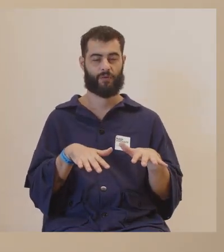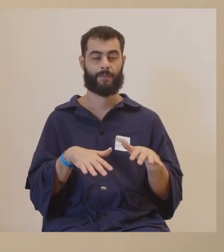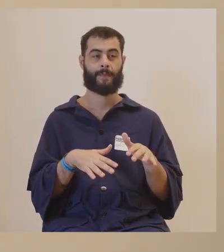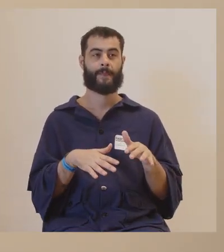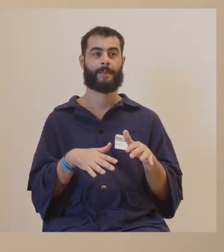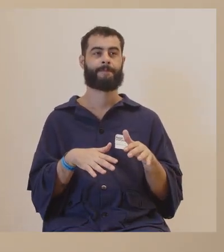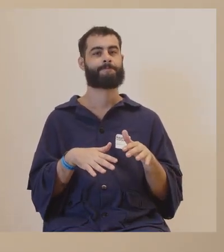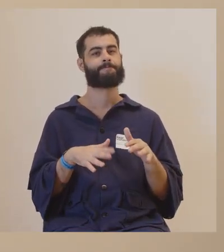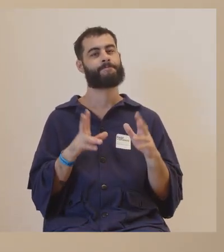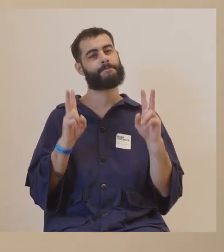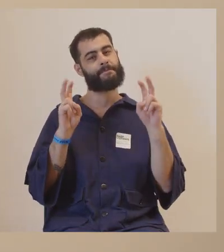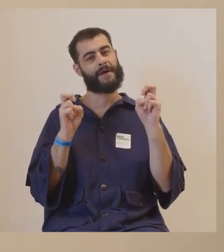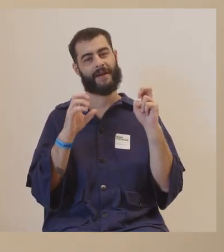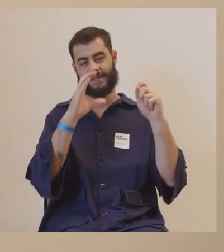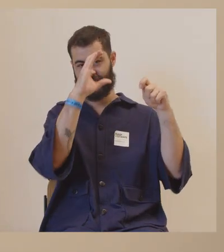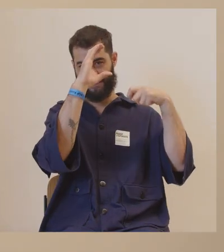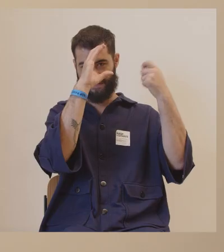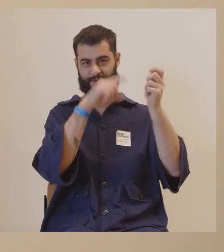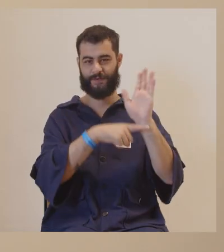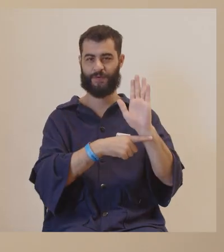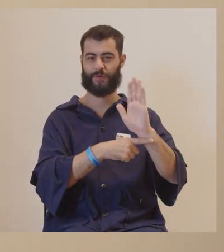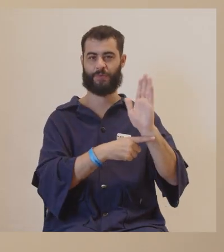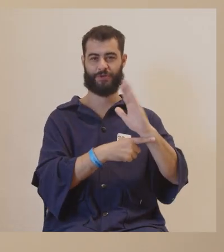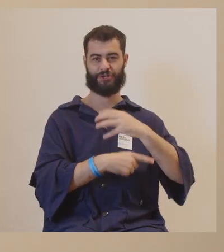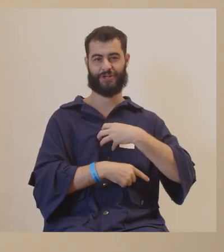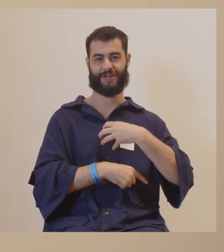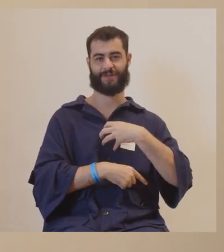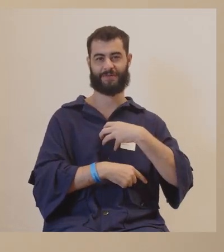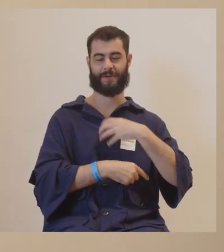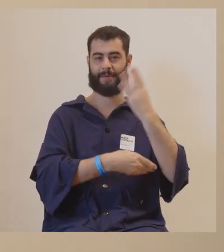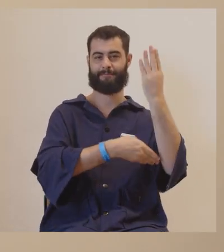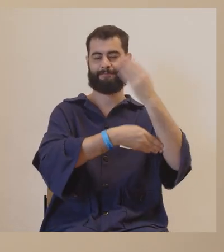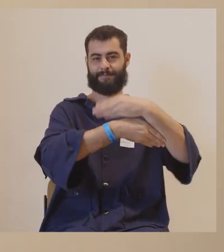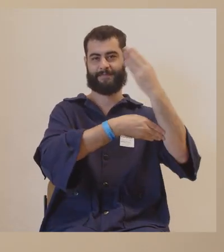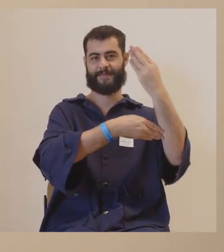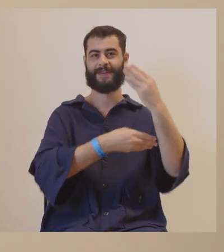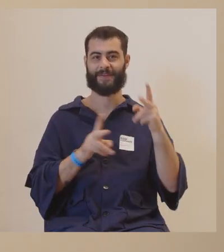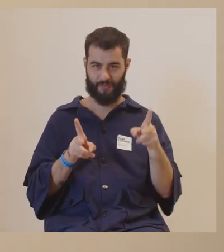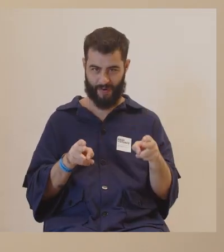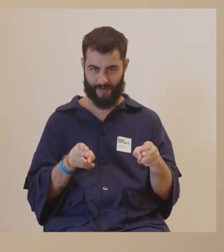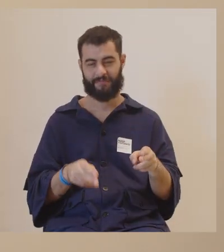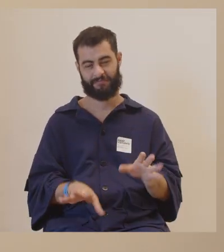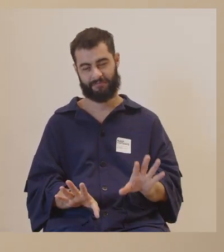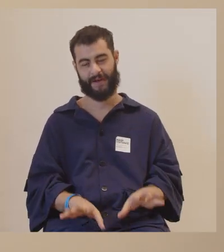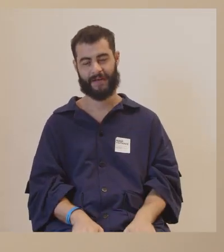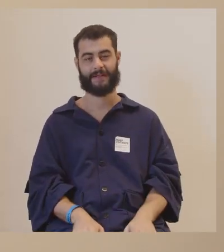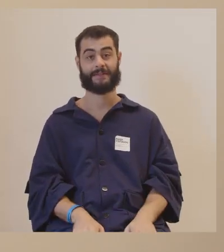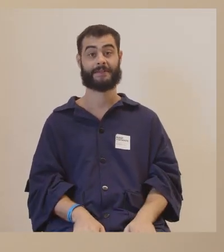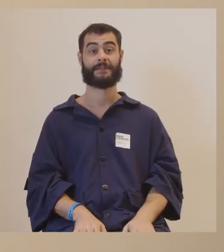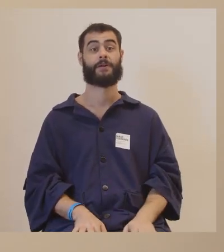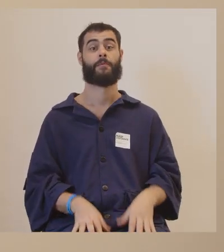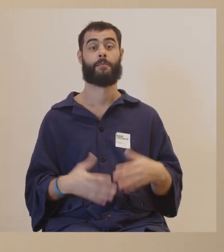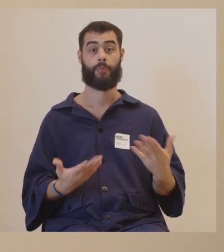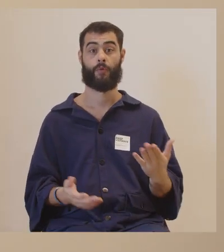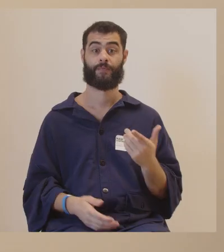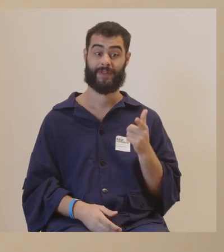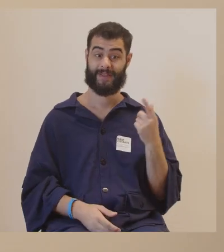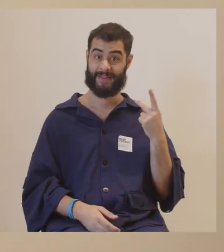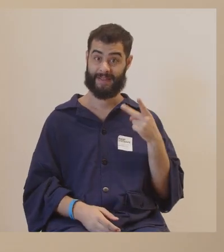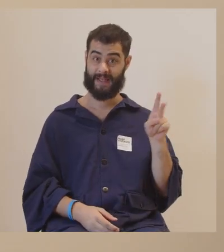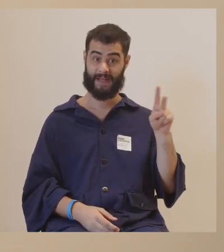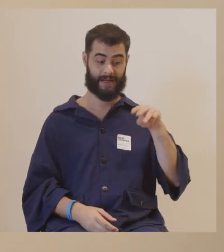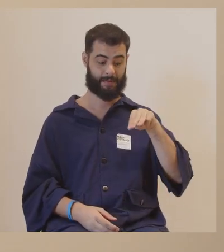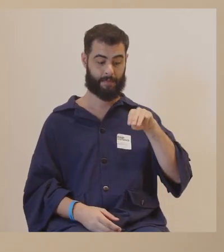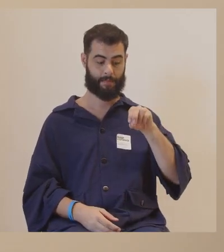tomada cinematográfica, né, digamos assim. E aí tem algumas figuras em torno do Monet que vão, enfim, se